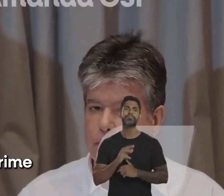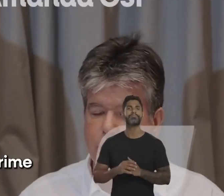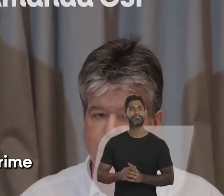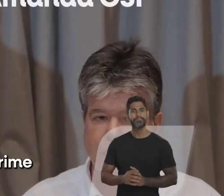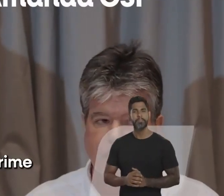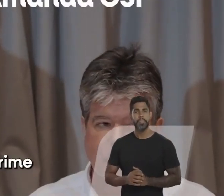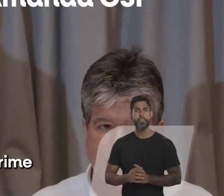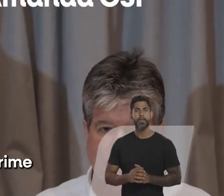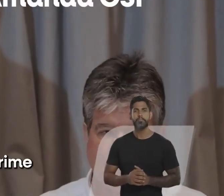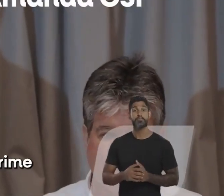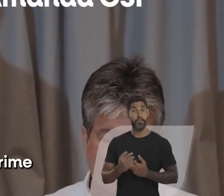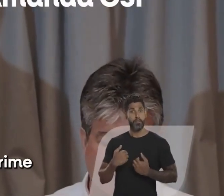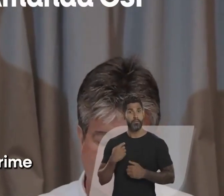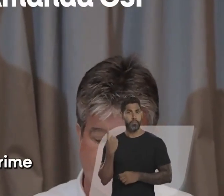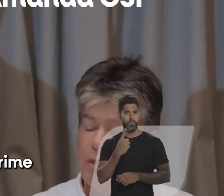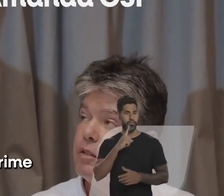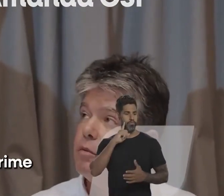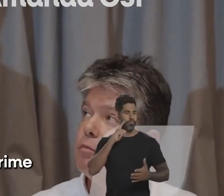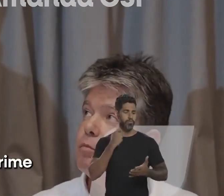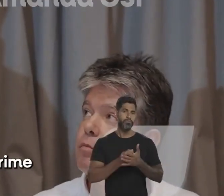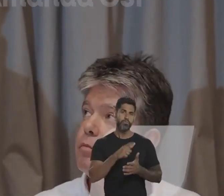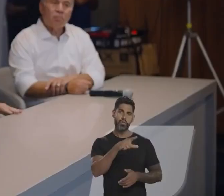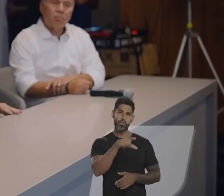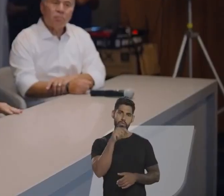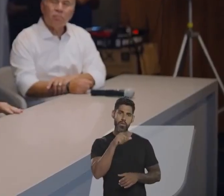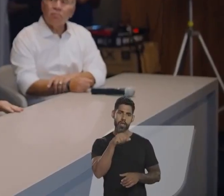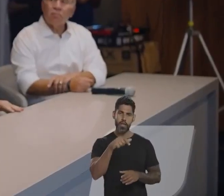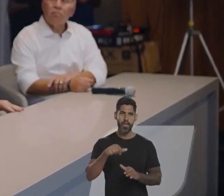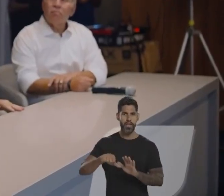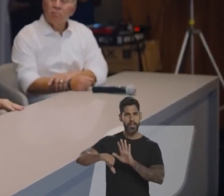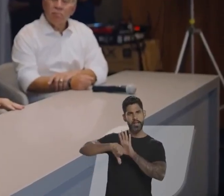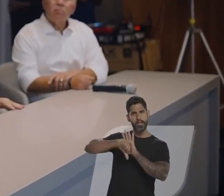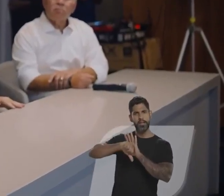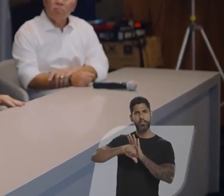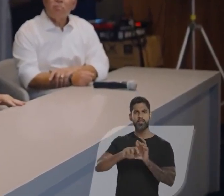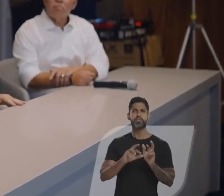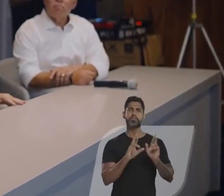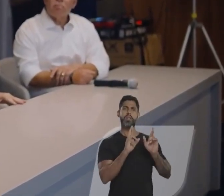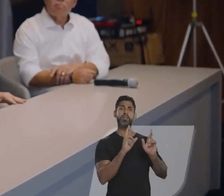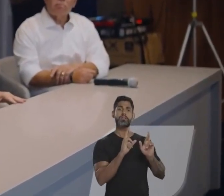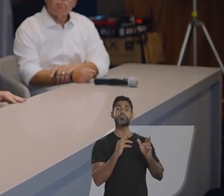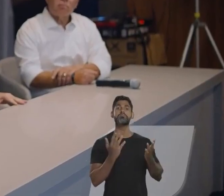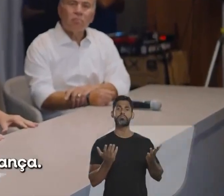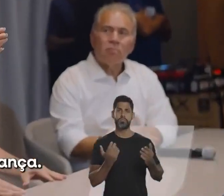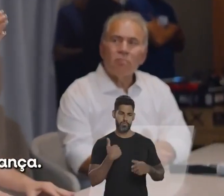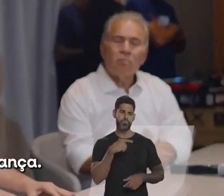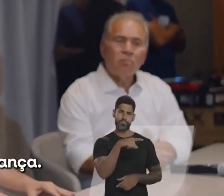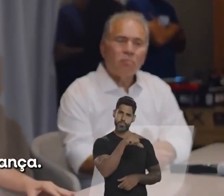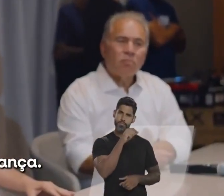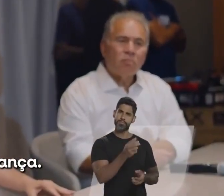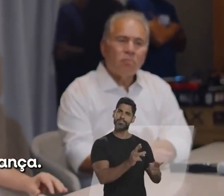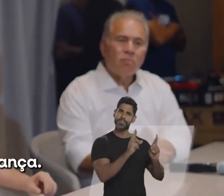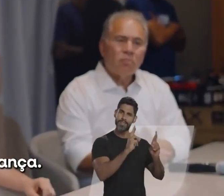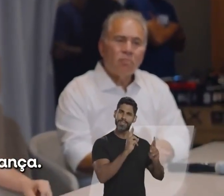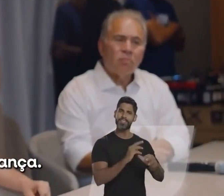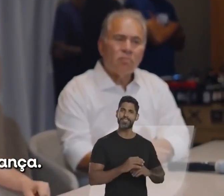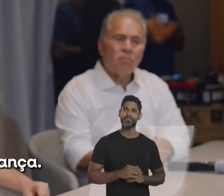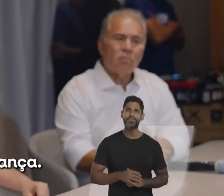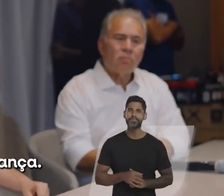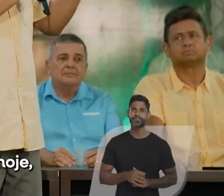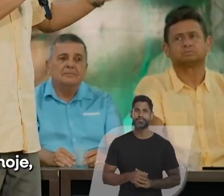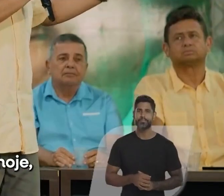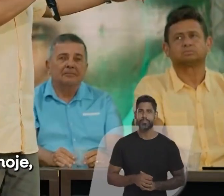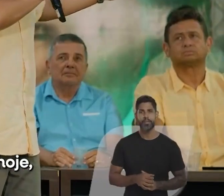A nossa escolha foi entre o crime e a esperança. Nós ficamos do lado da